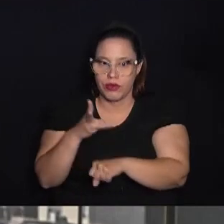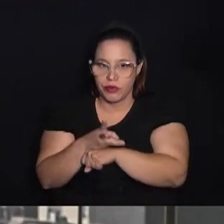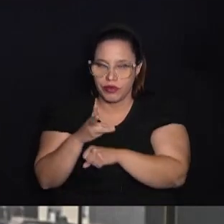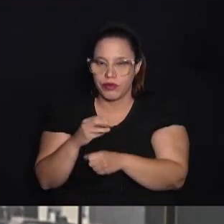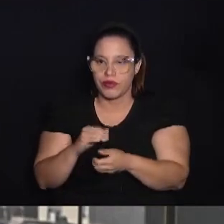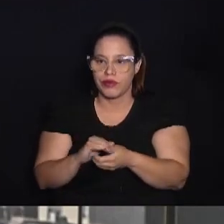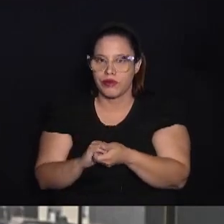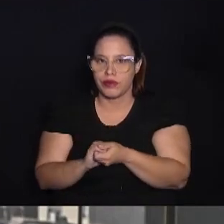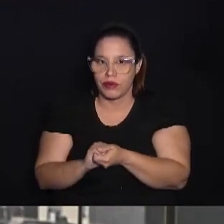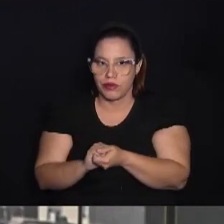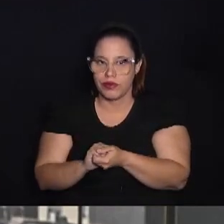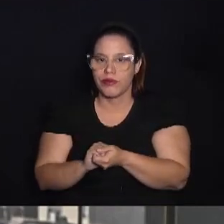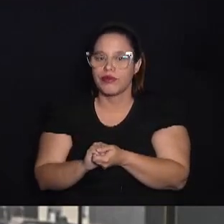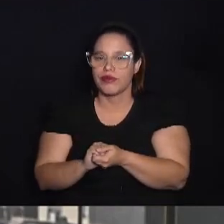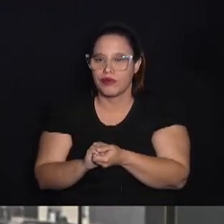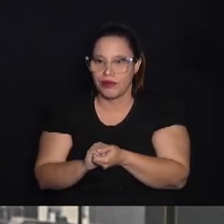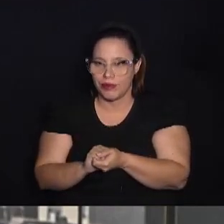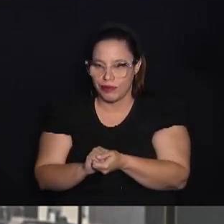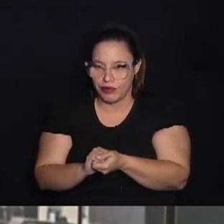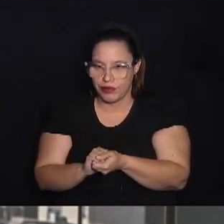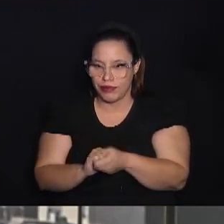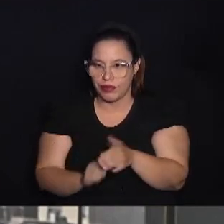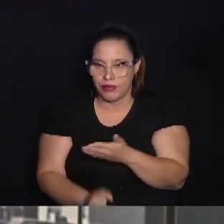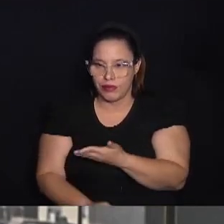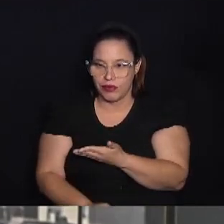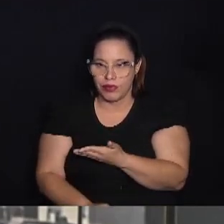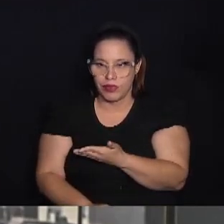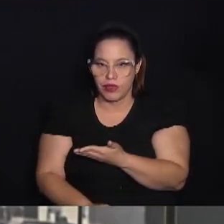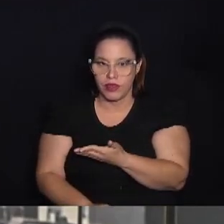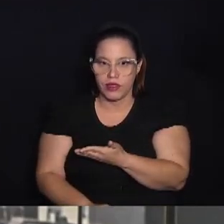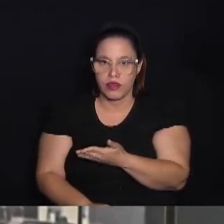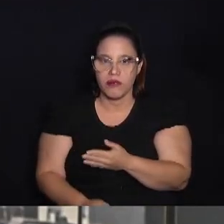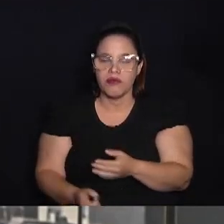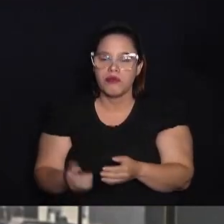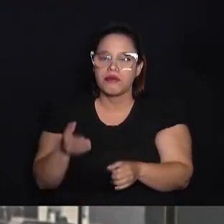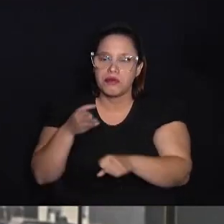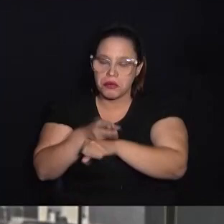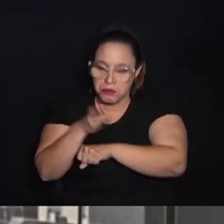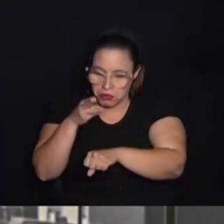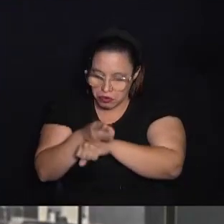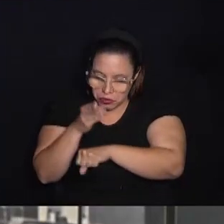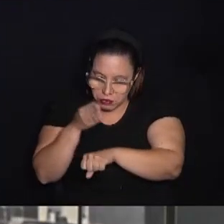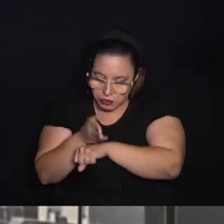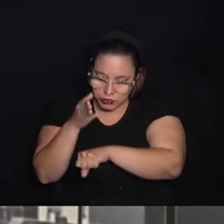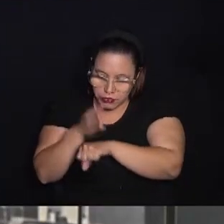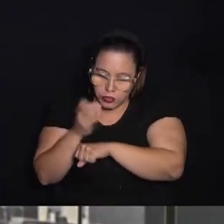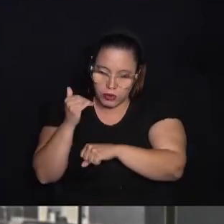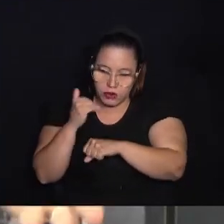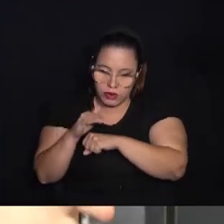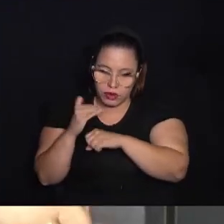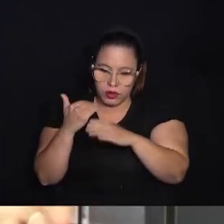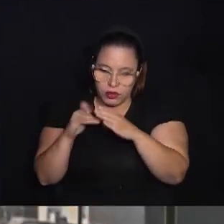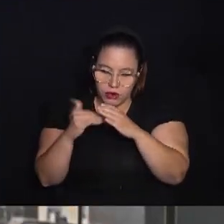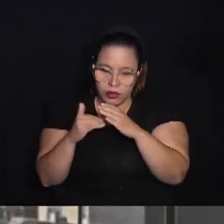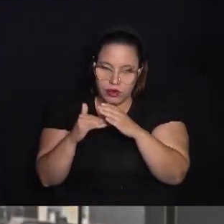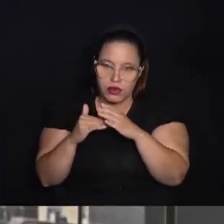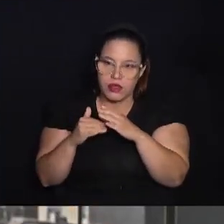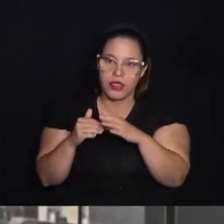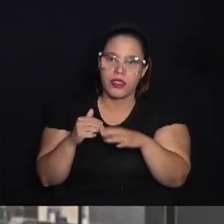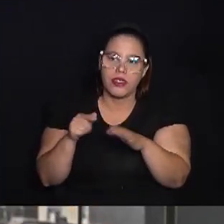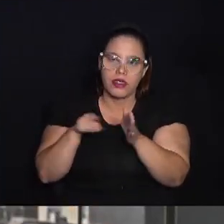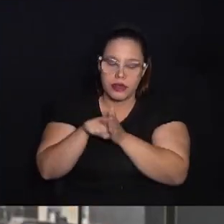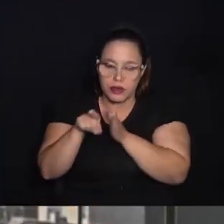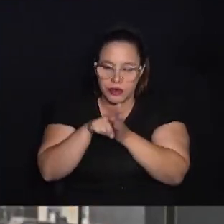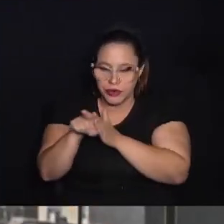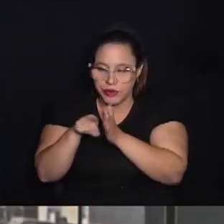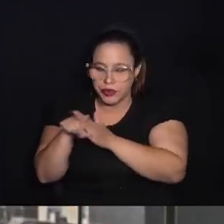978 29 3776 quem quiser participar quem quiser mandar algumas perguntas aqui pros